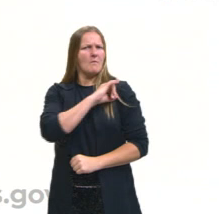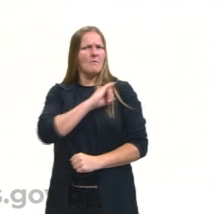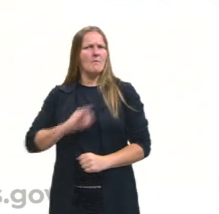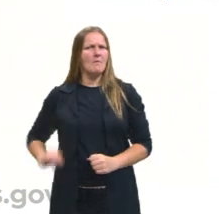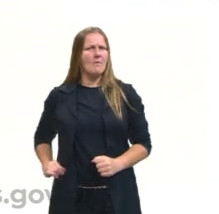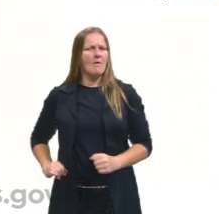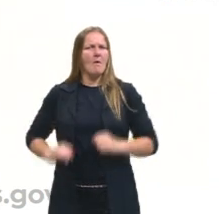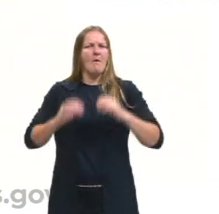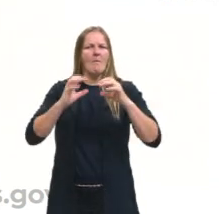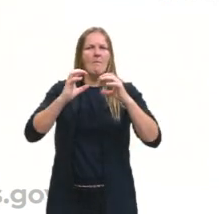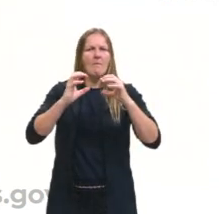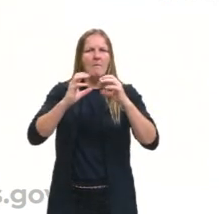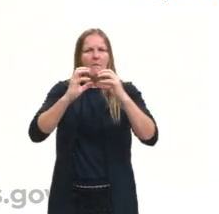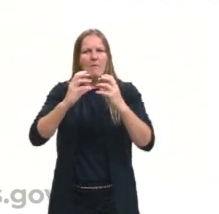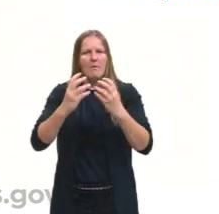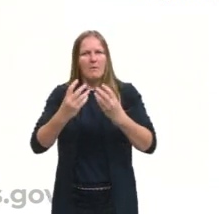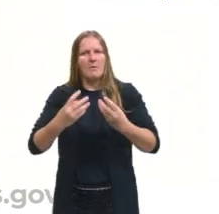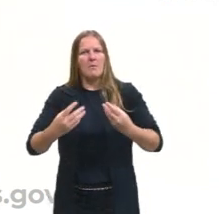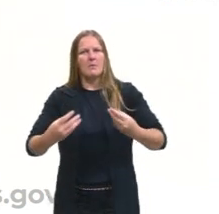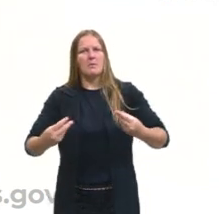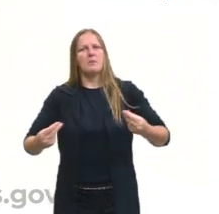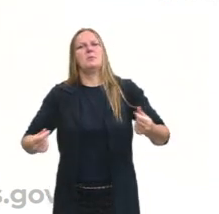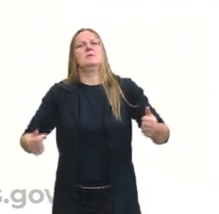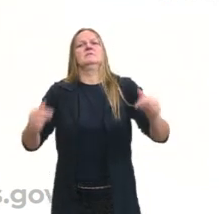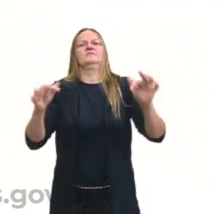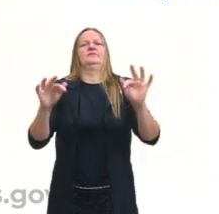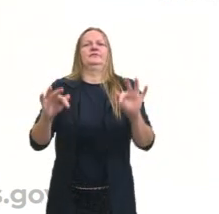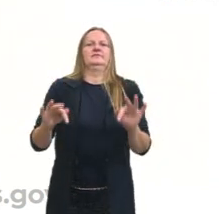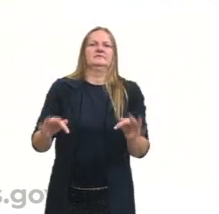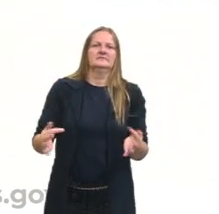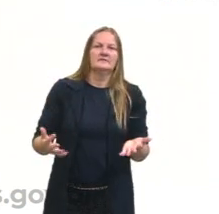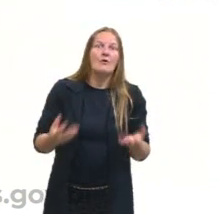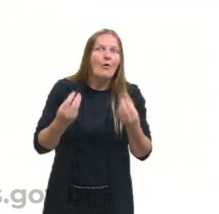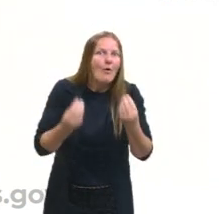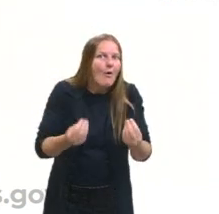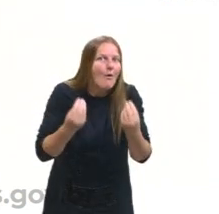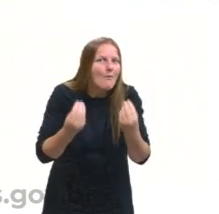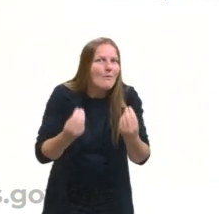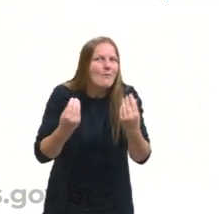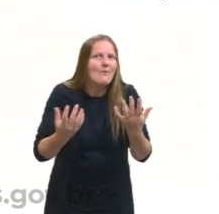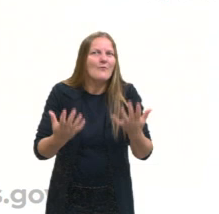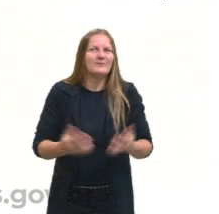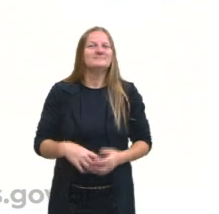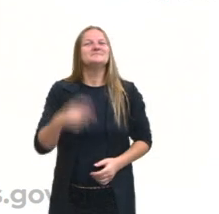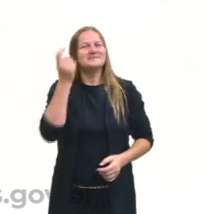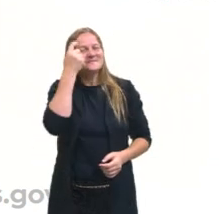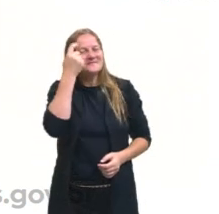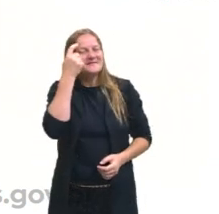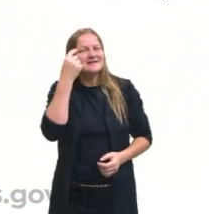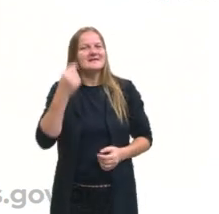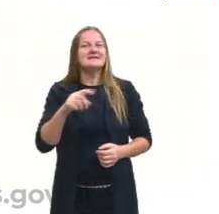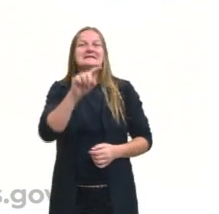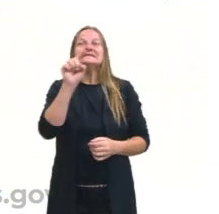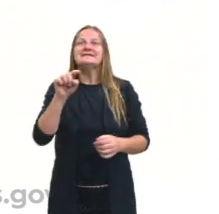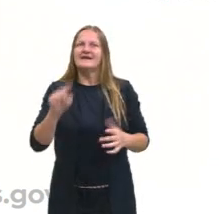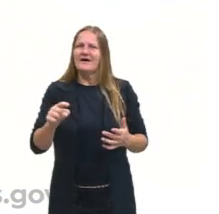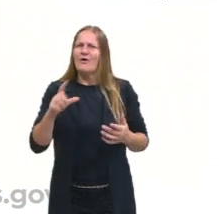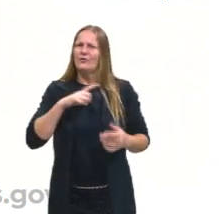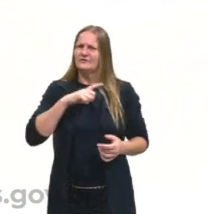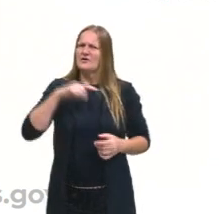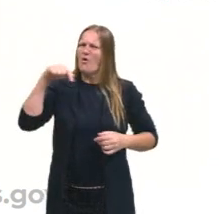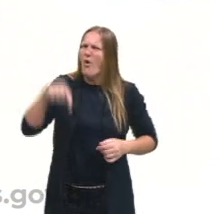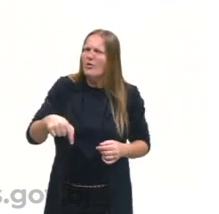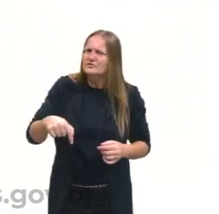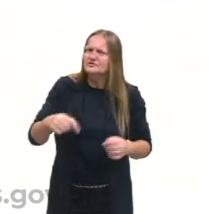e deixando de existir e a gente parte para outras perguntas também que a pensar será que hoje em dia existem